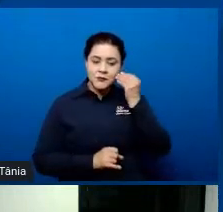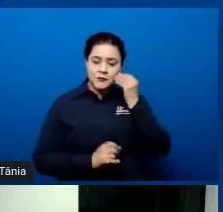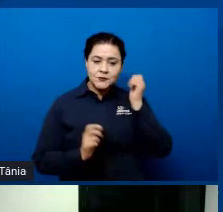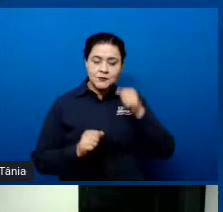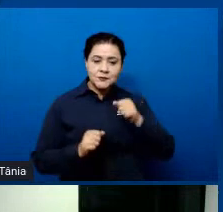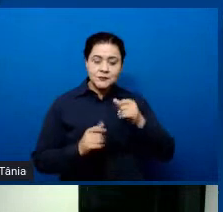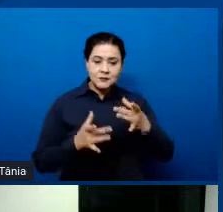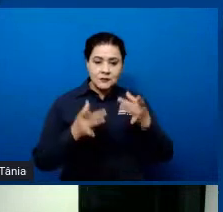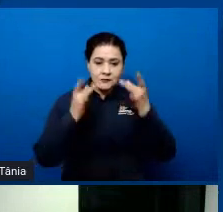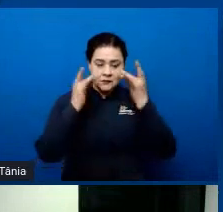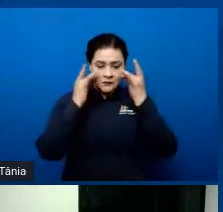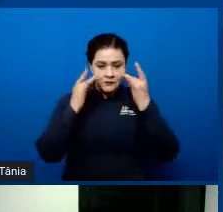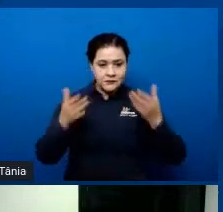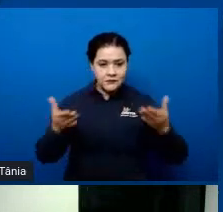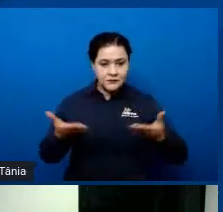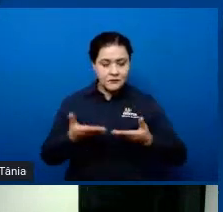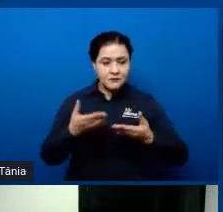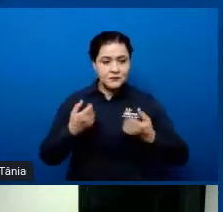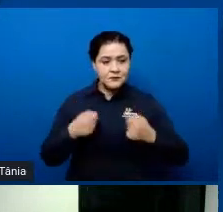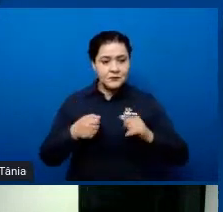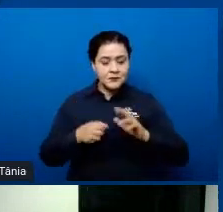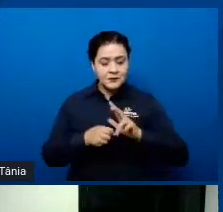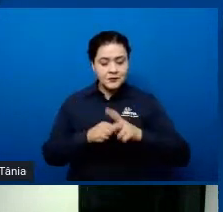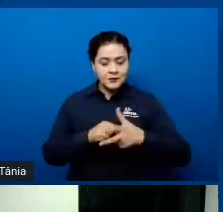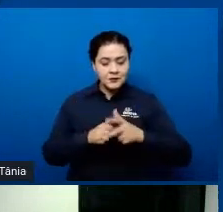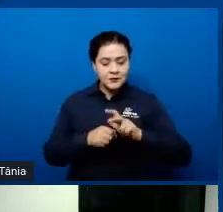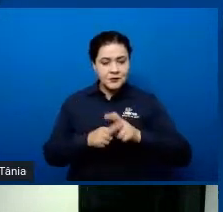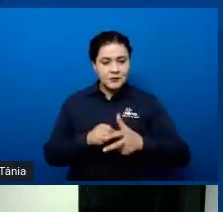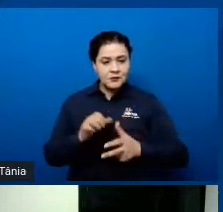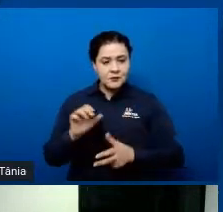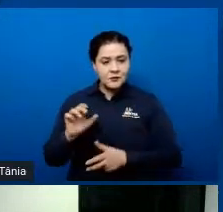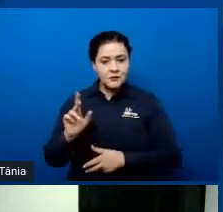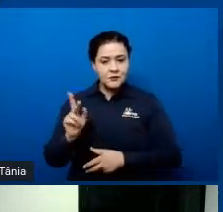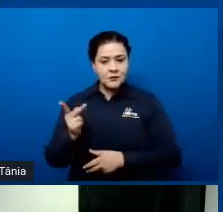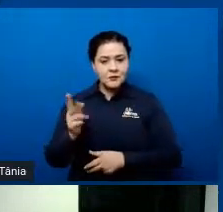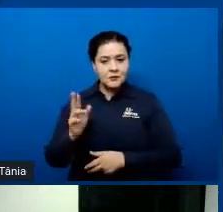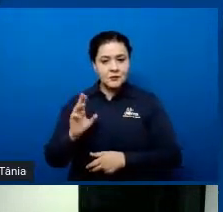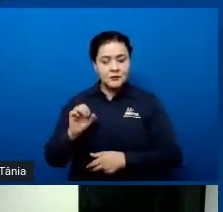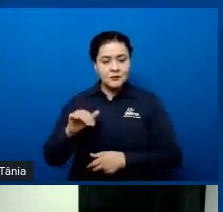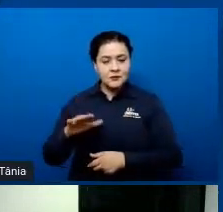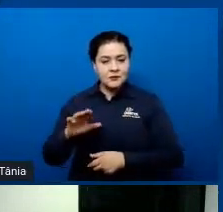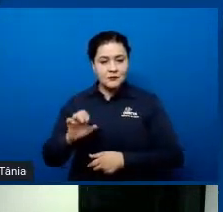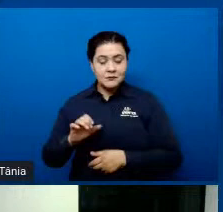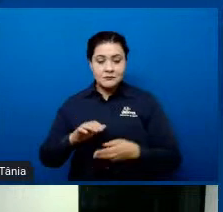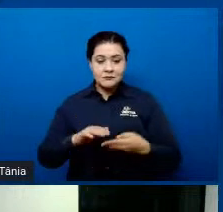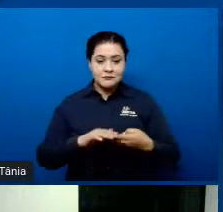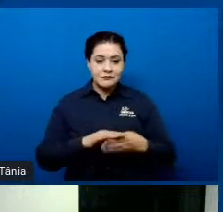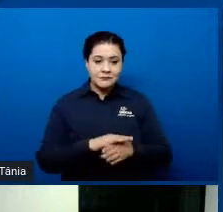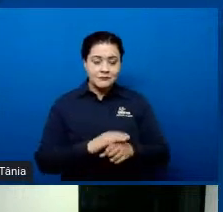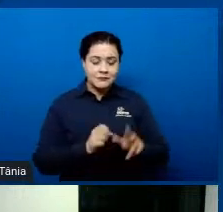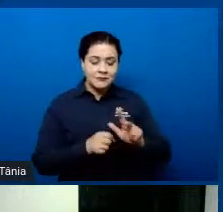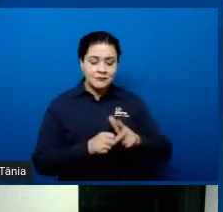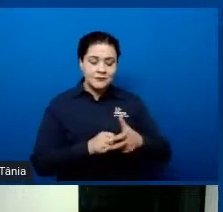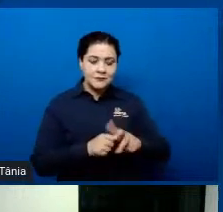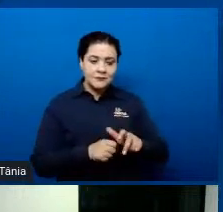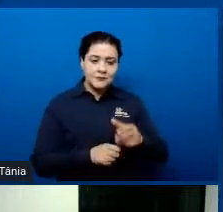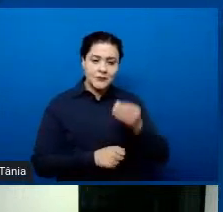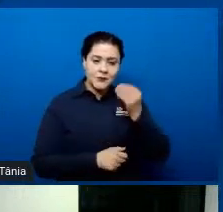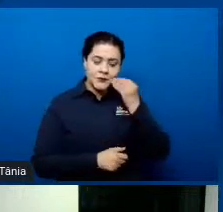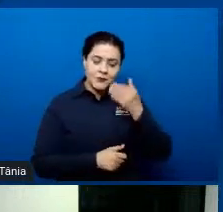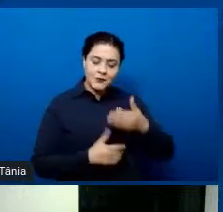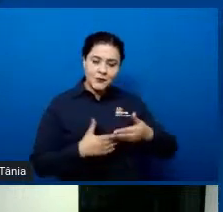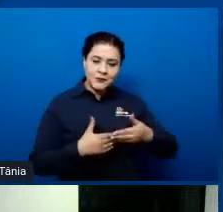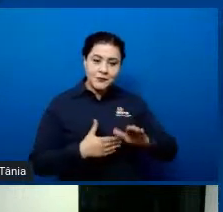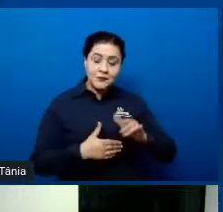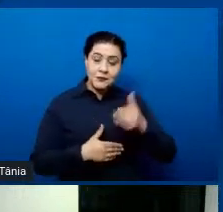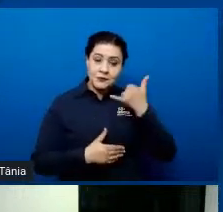vivo hoje. Então, Márcia, entre aí no Google Chrome e vamos lá. No celular